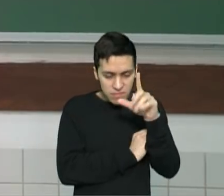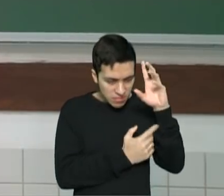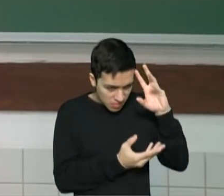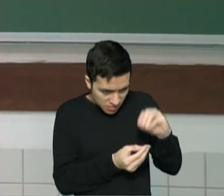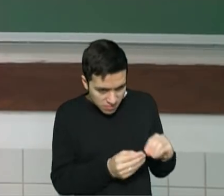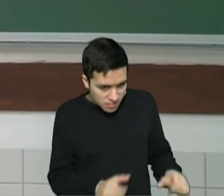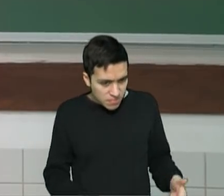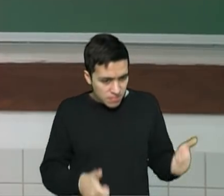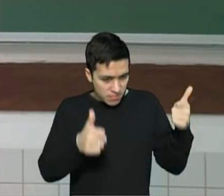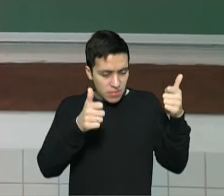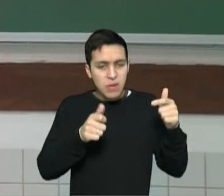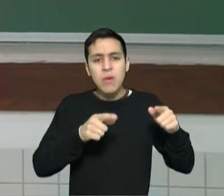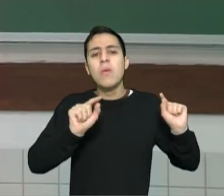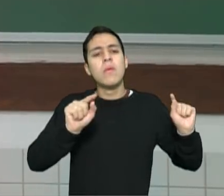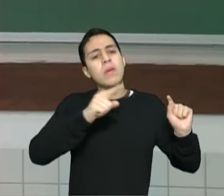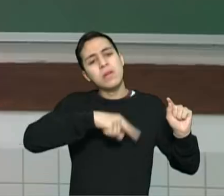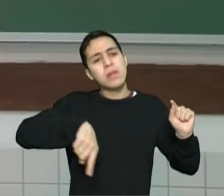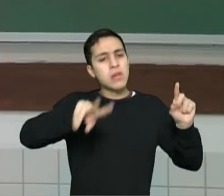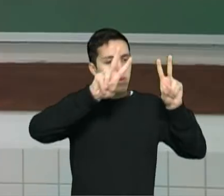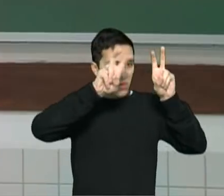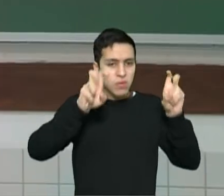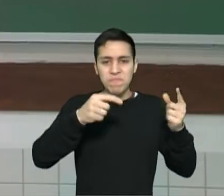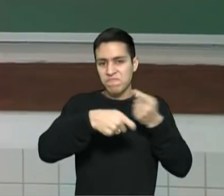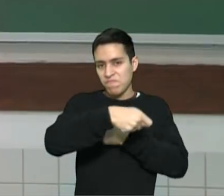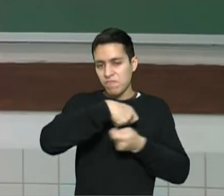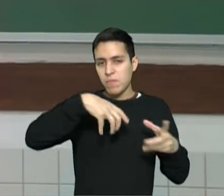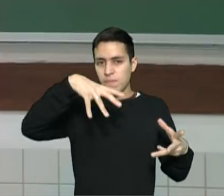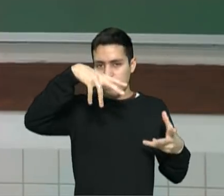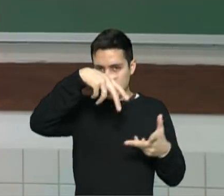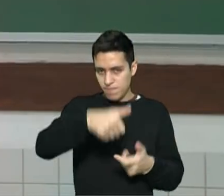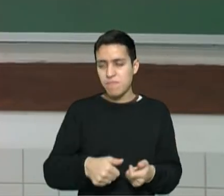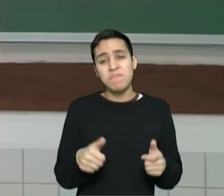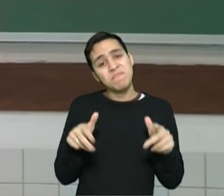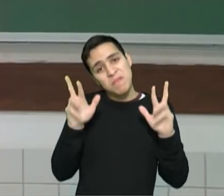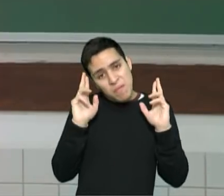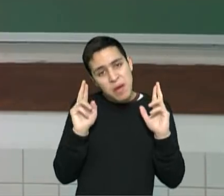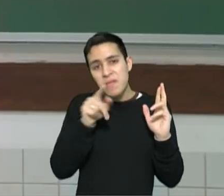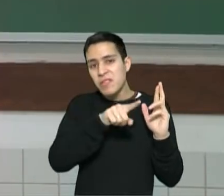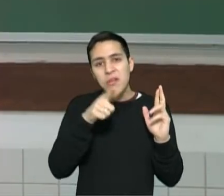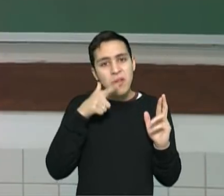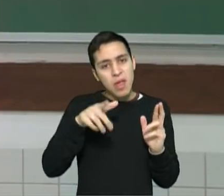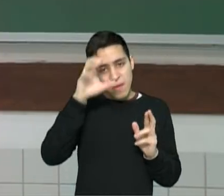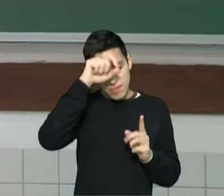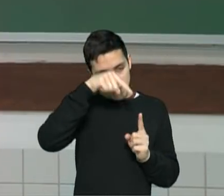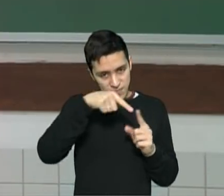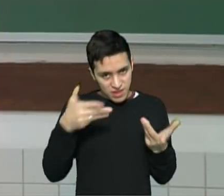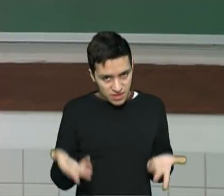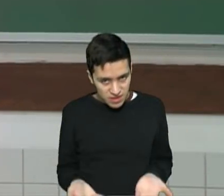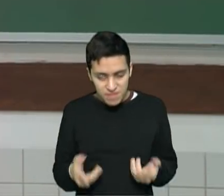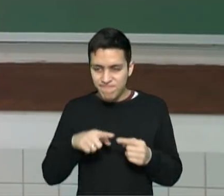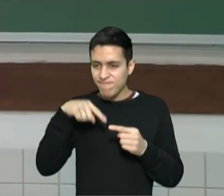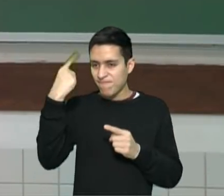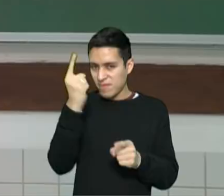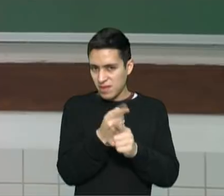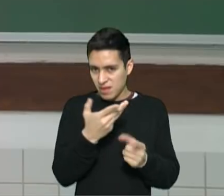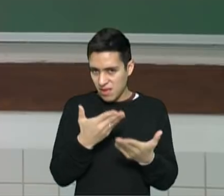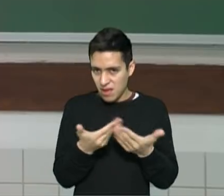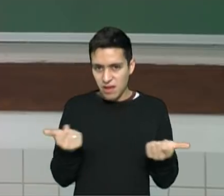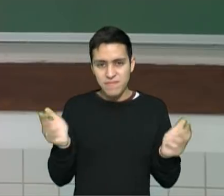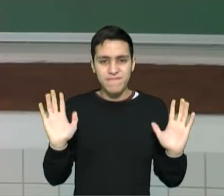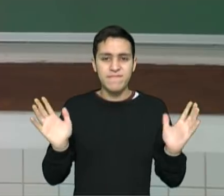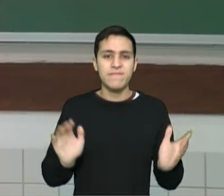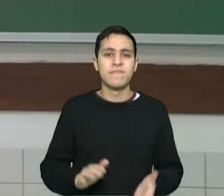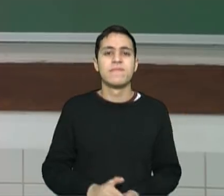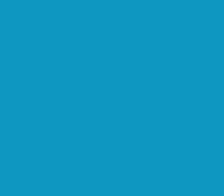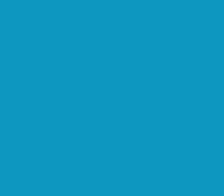é que circula essa situação monetária pelo mundo. Espero ter atingido o objetivo, nos encontramos em outro momento, até mais.